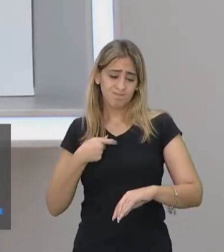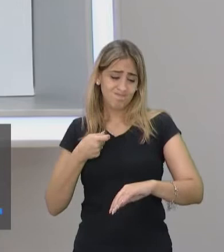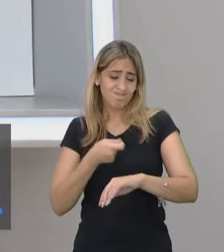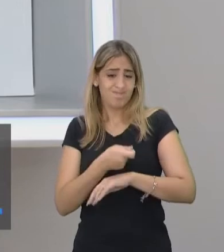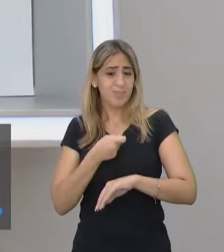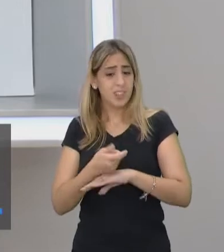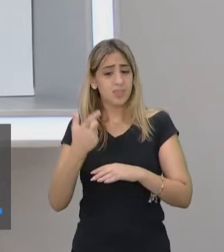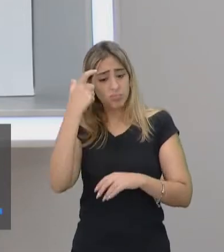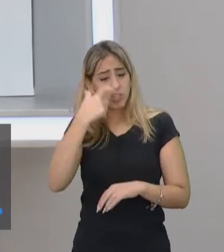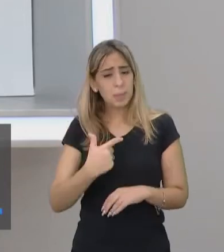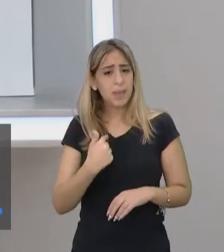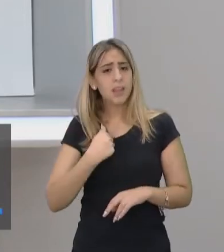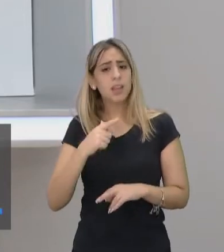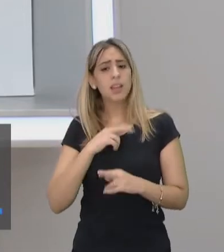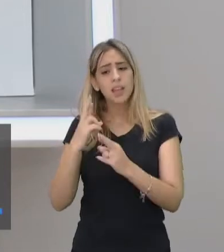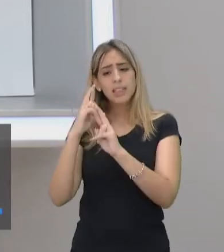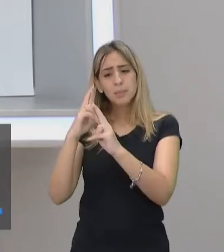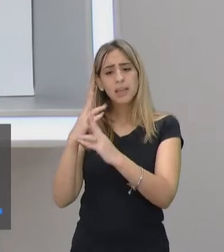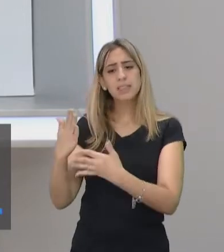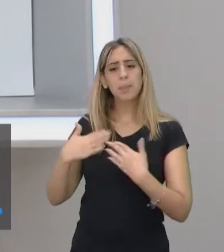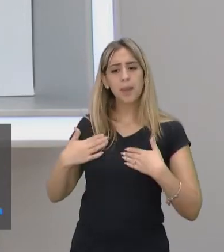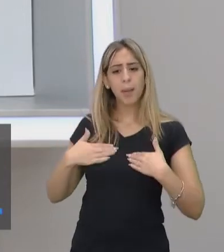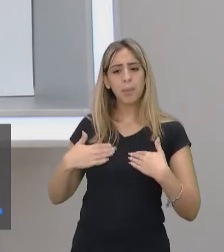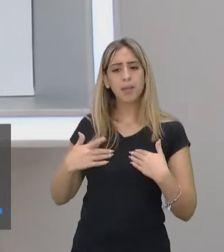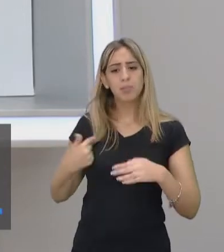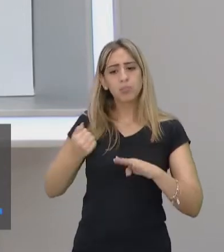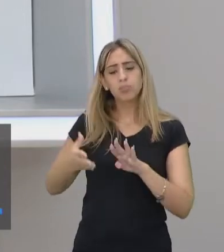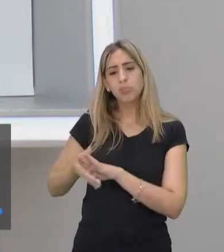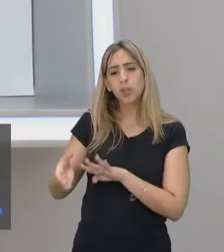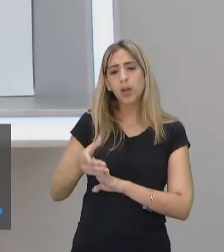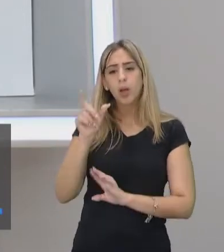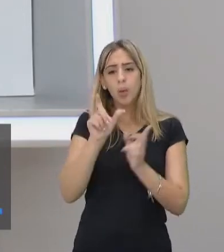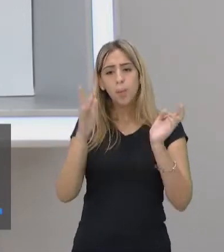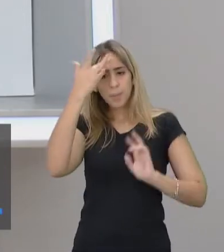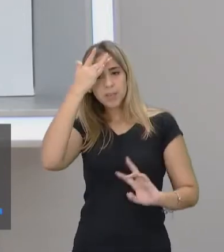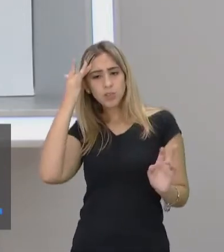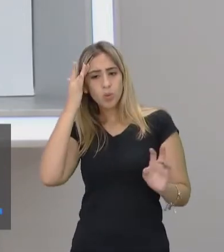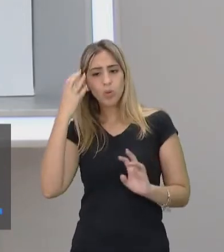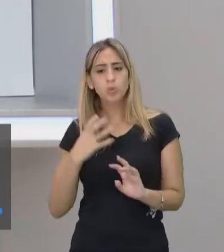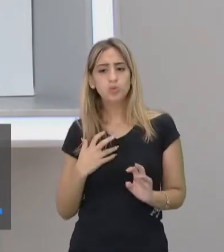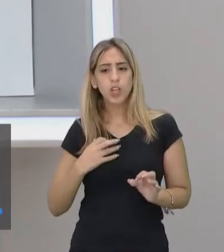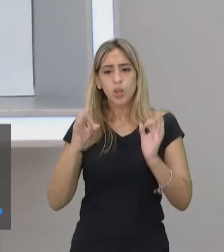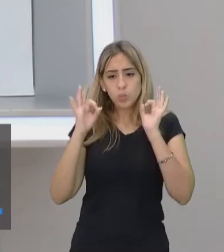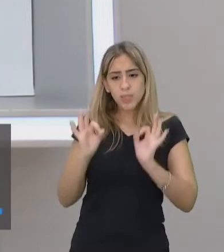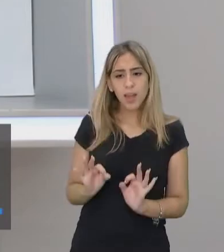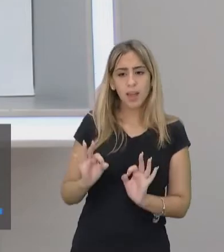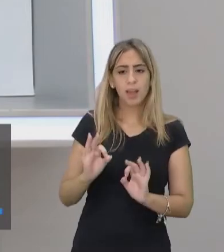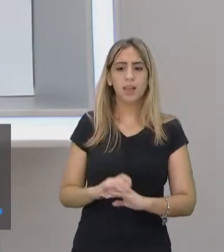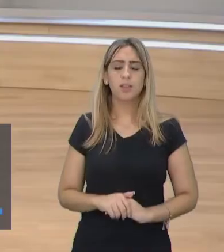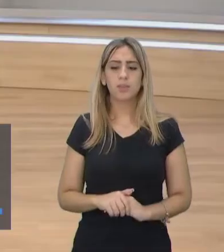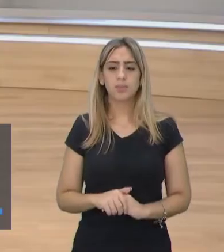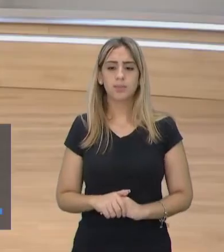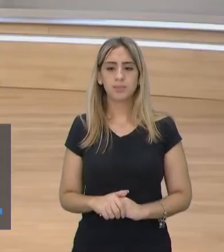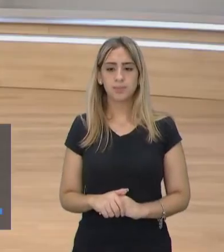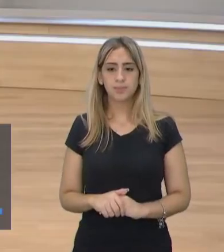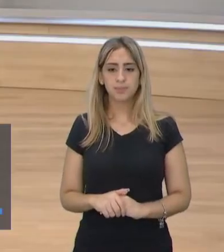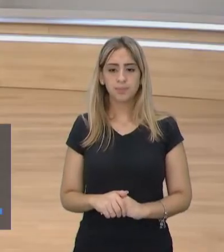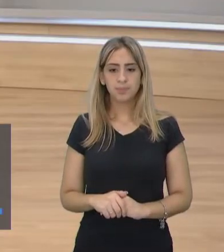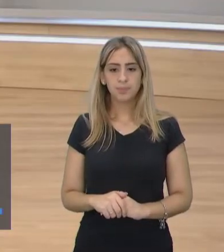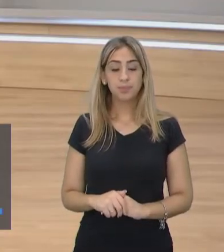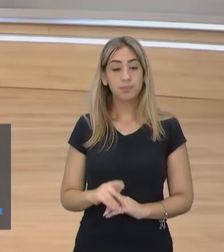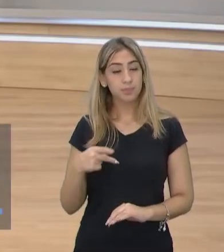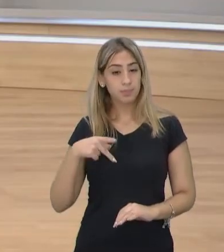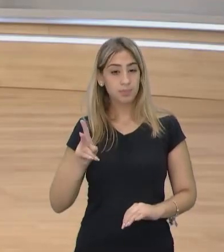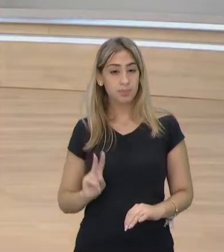mim para que eu pudesse auxiliar alguém com propriedade, da forma correta. É isso aí. E continuando a